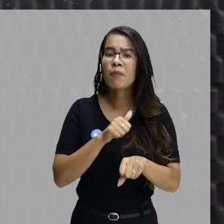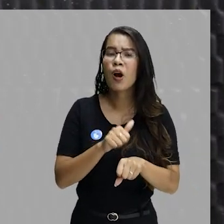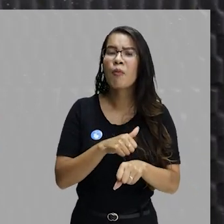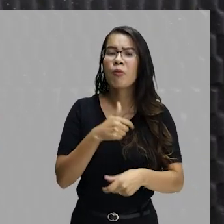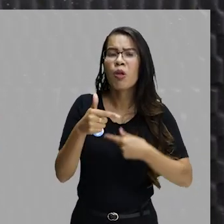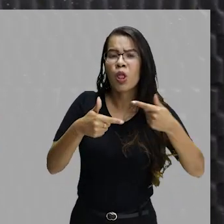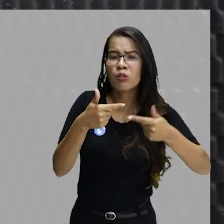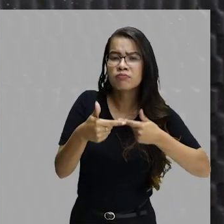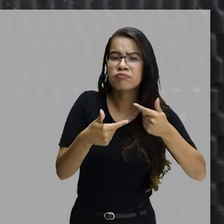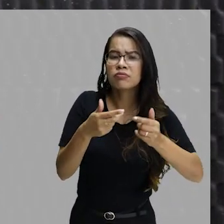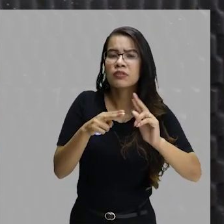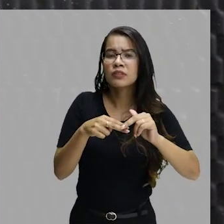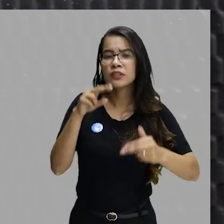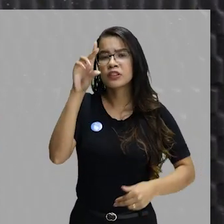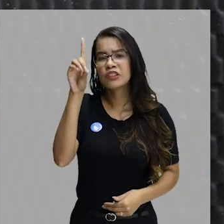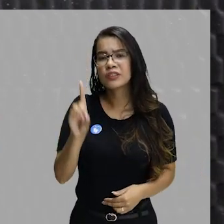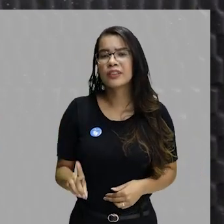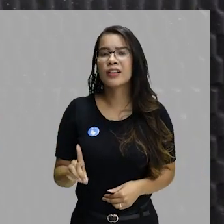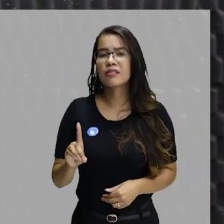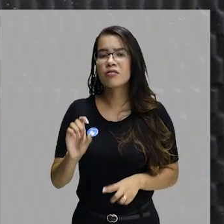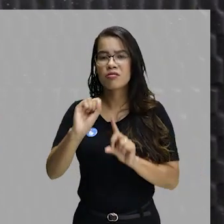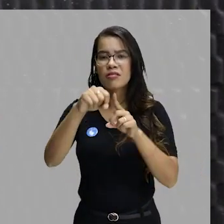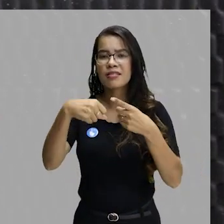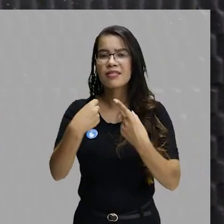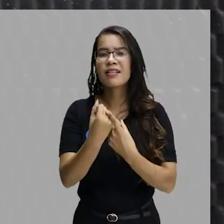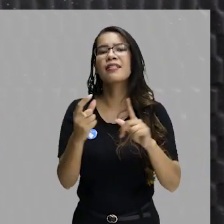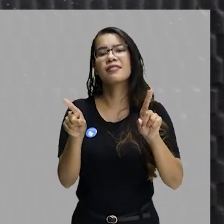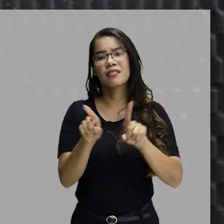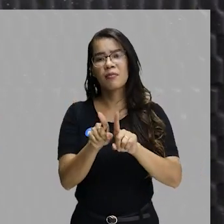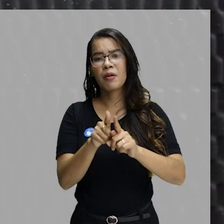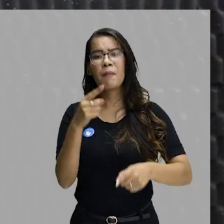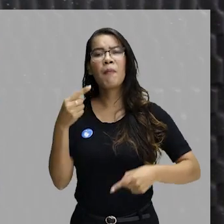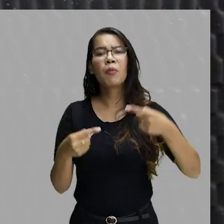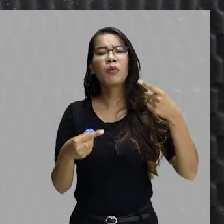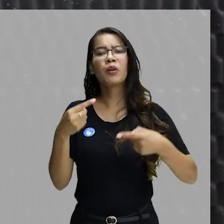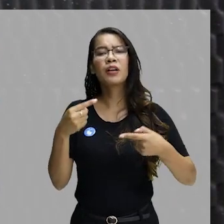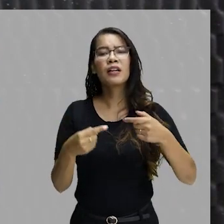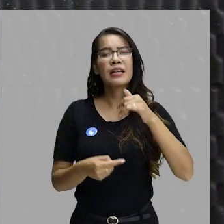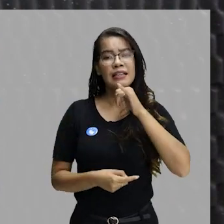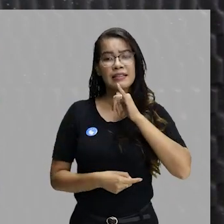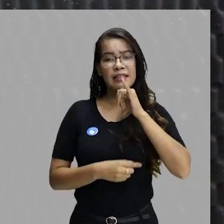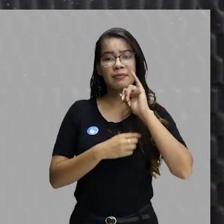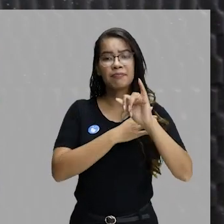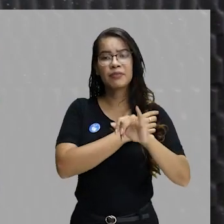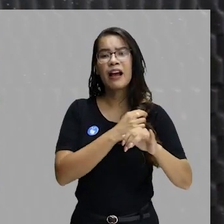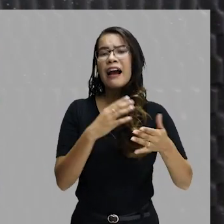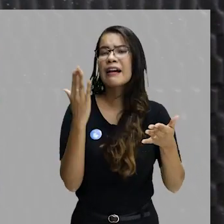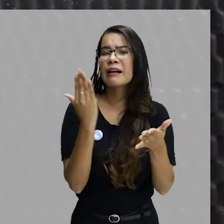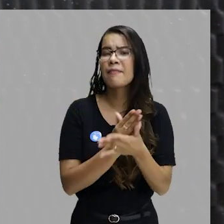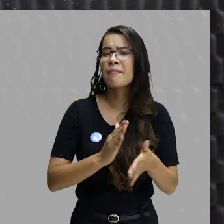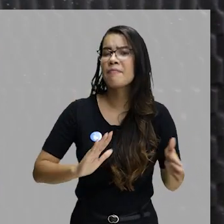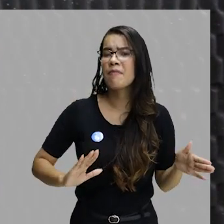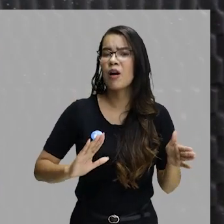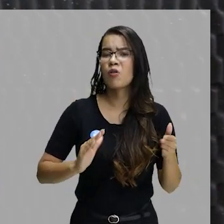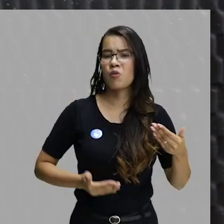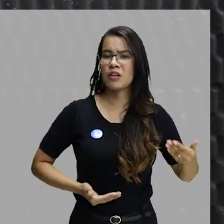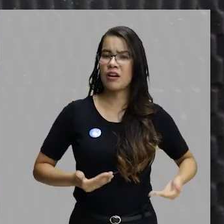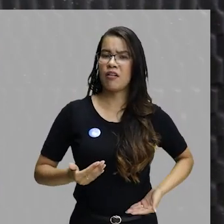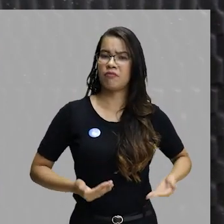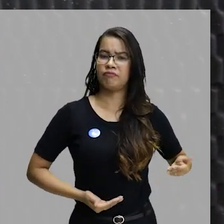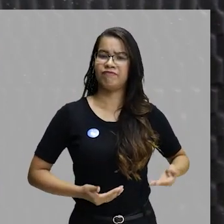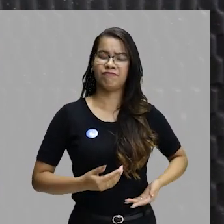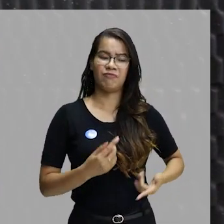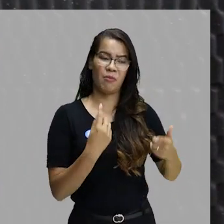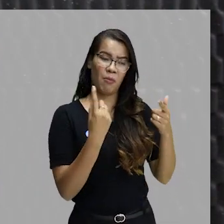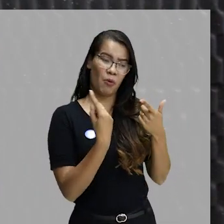sociais, lutando por direitos políticos, lutando por direitos como, por exemplo, acabar com a escravidão por dívida, afinal de